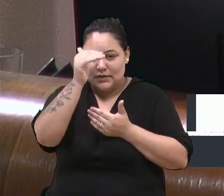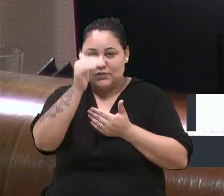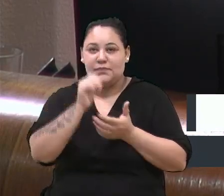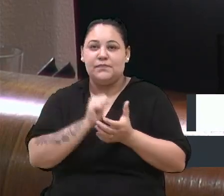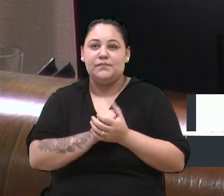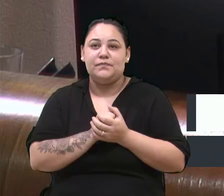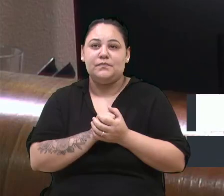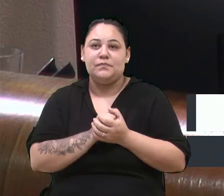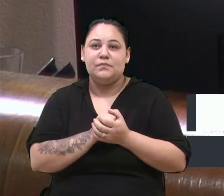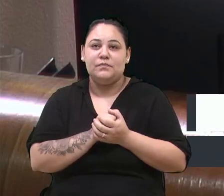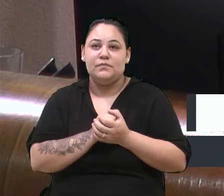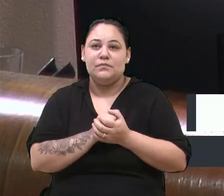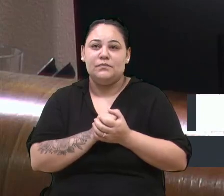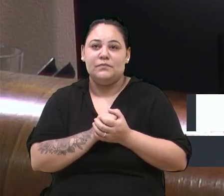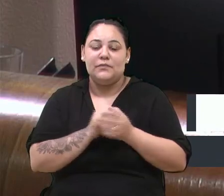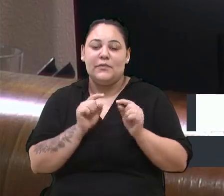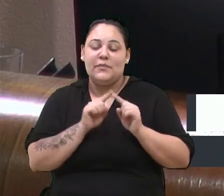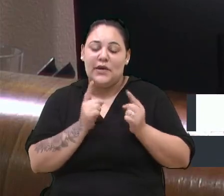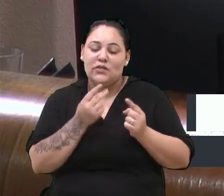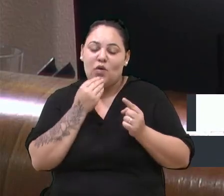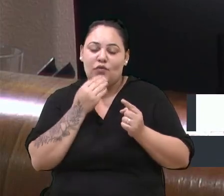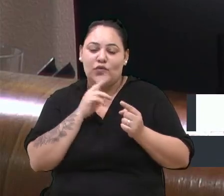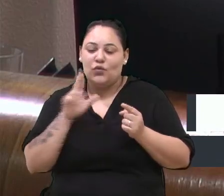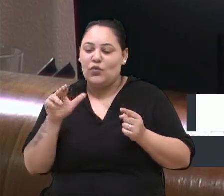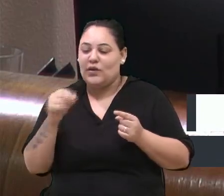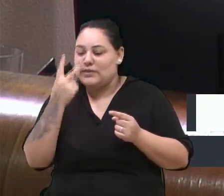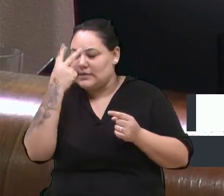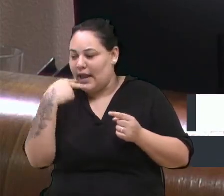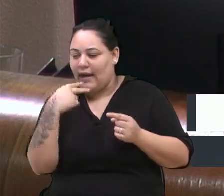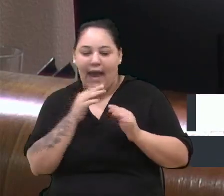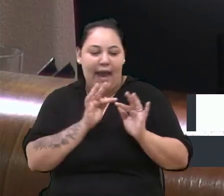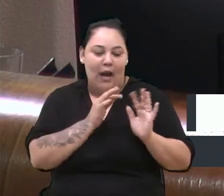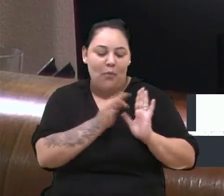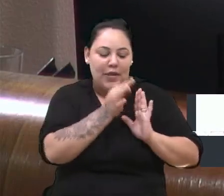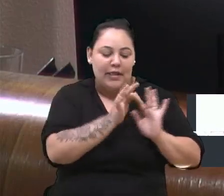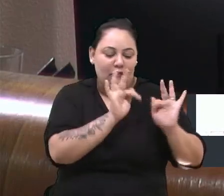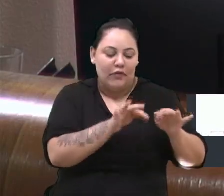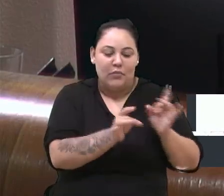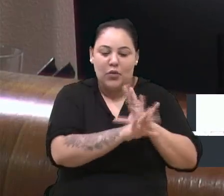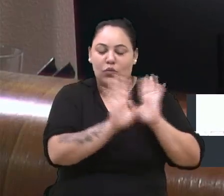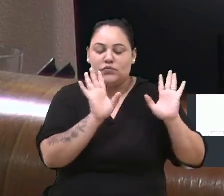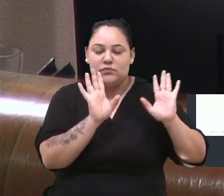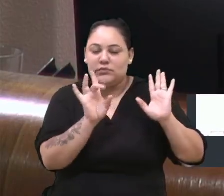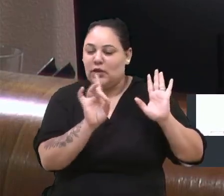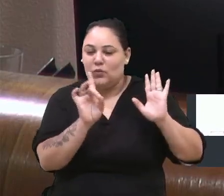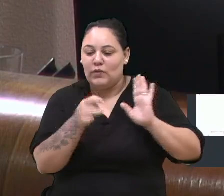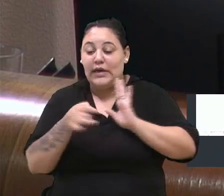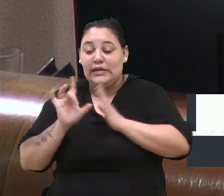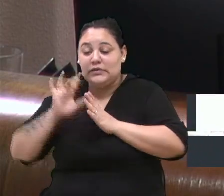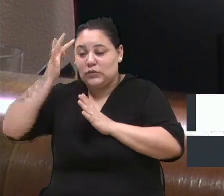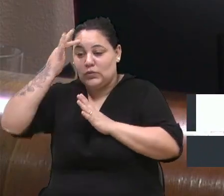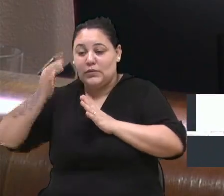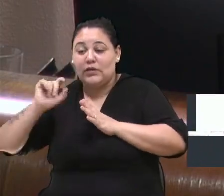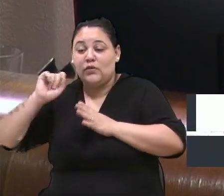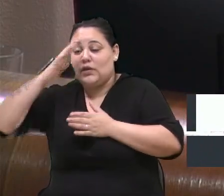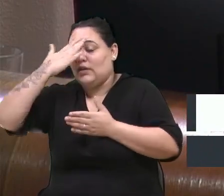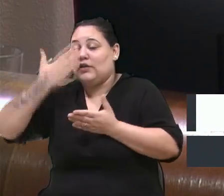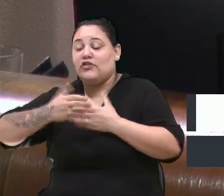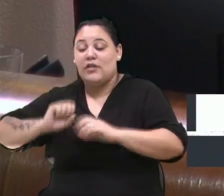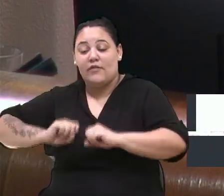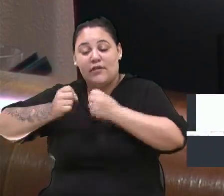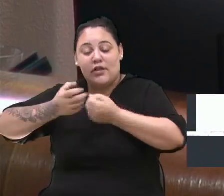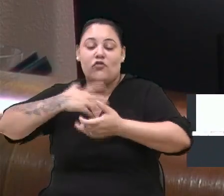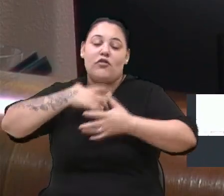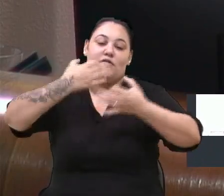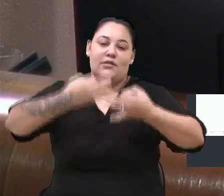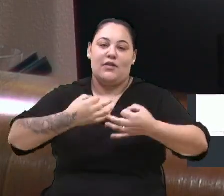essa cegueira, né, de que é isso e acabou. Não, buscando compreender efetivamente aquilo que a gente acredita e defender dessa forma.